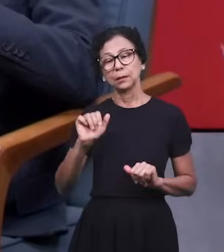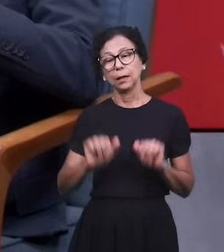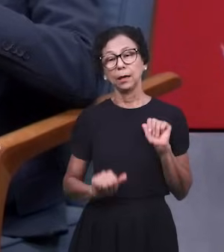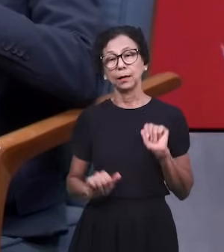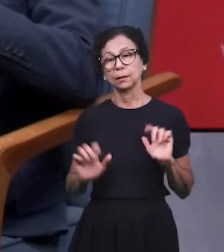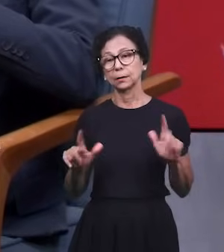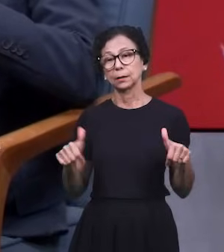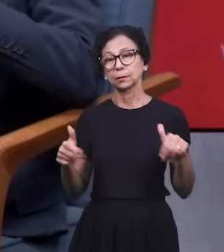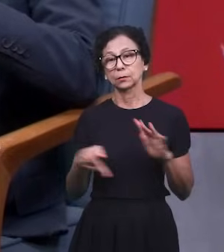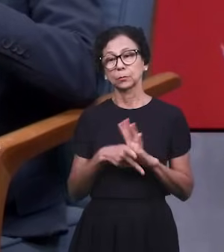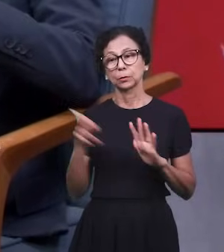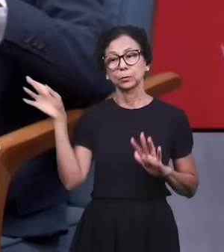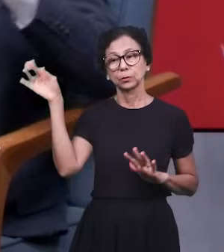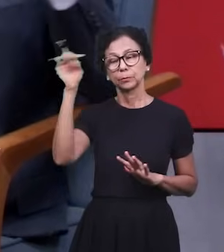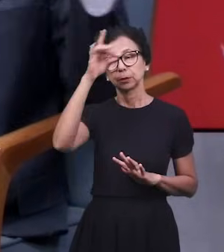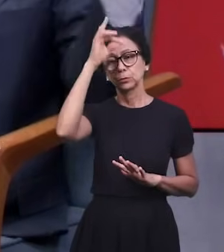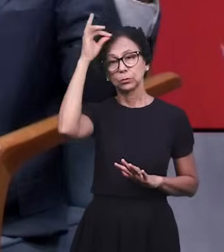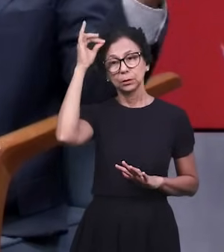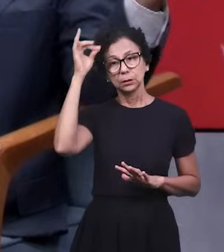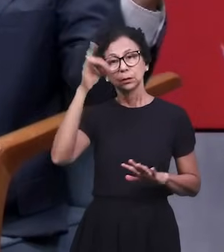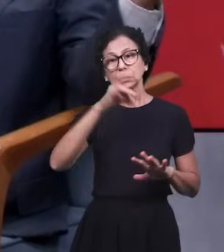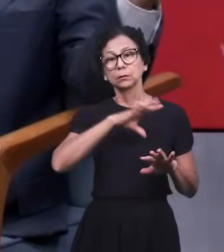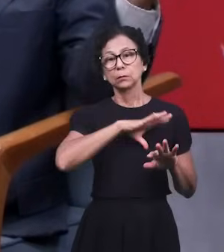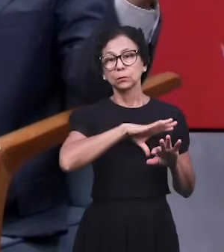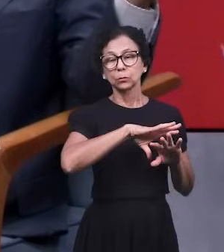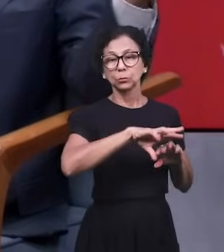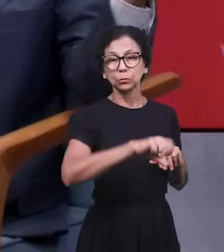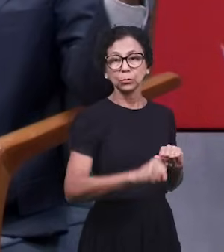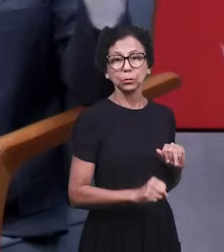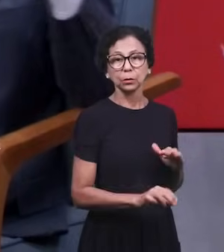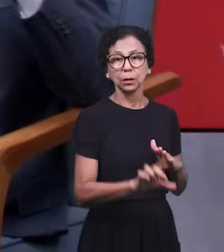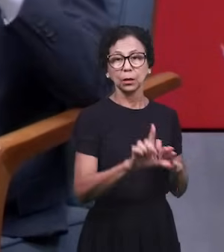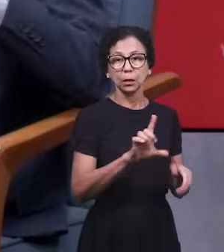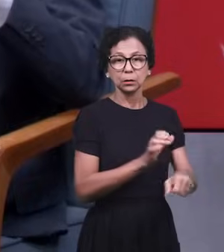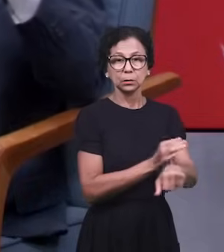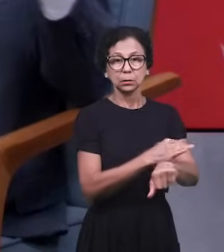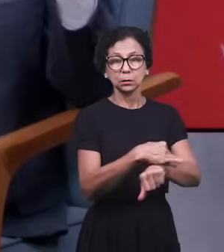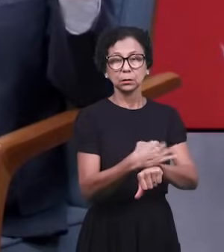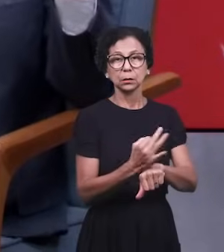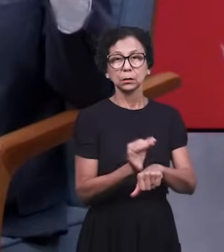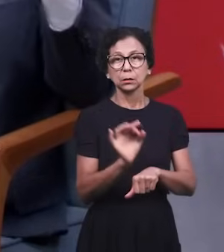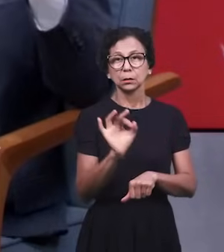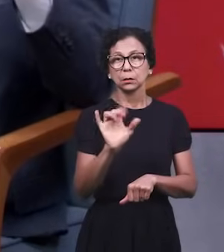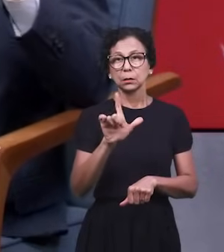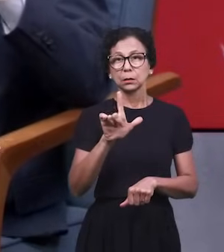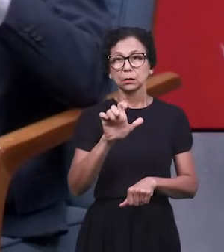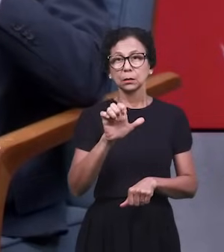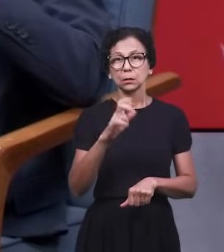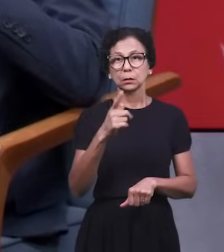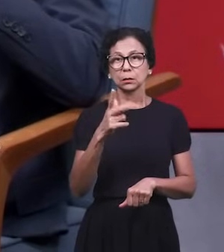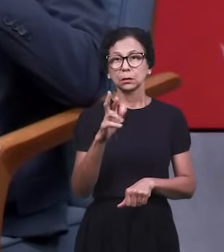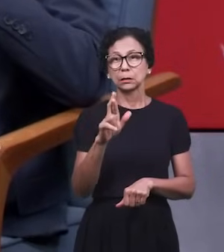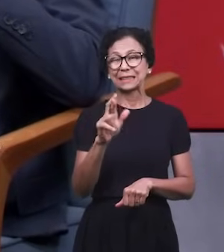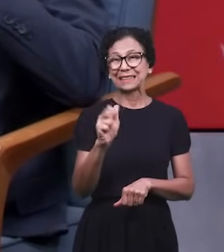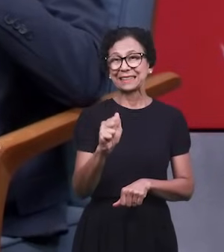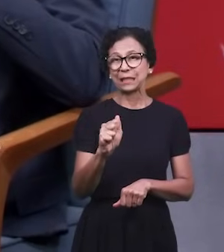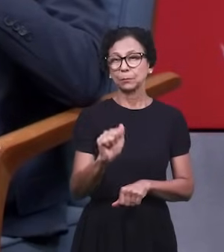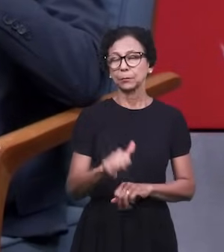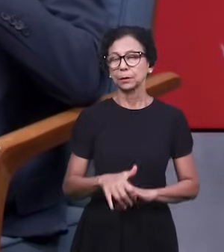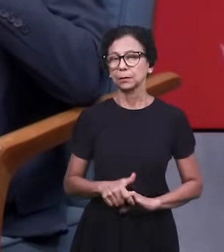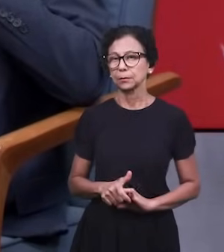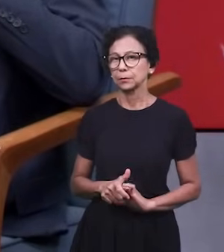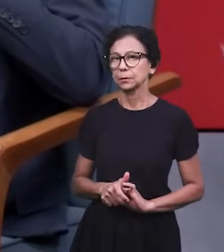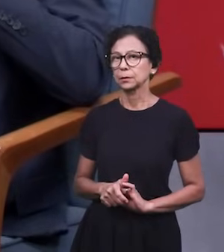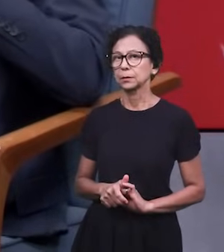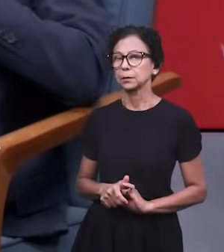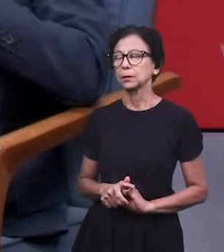fim proveitoso. Então, aquilo que está na palavra lá, não foi simplesmente a cura de Naamã, é um ensino para nós,